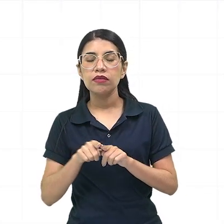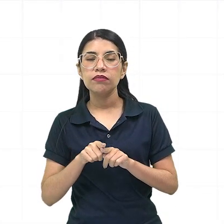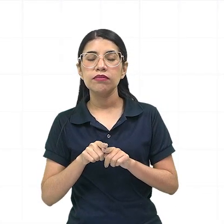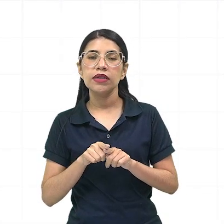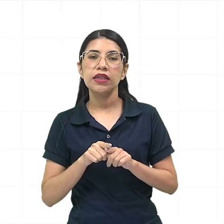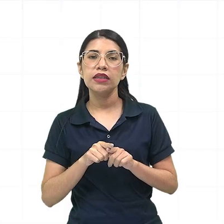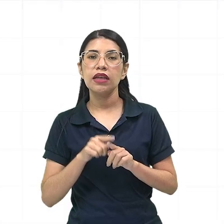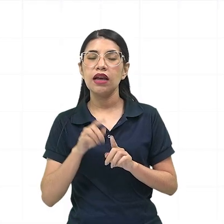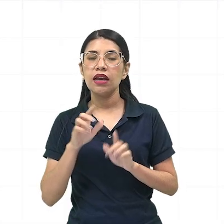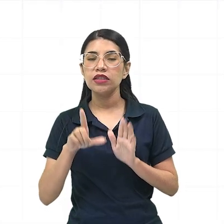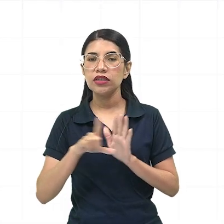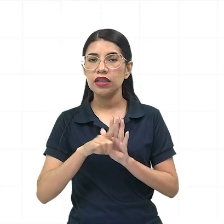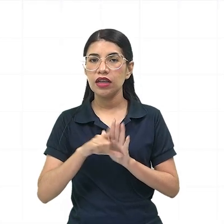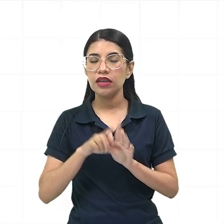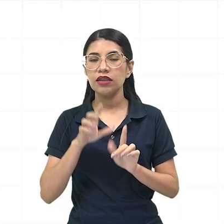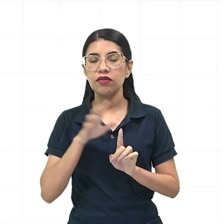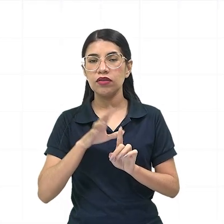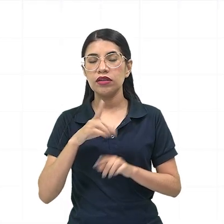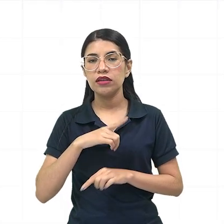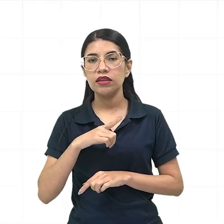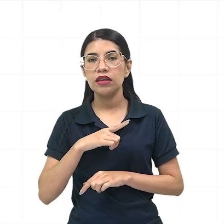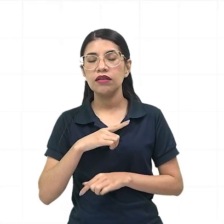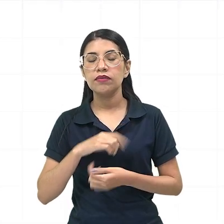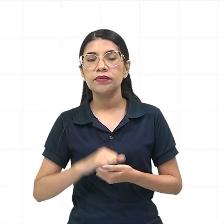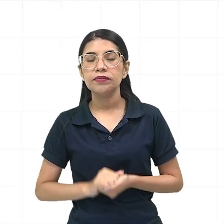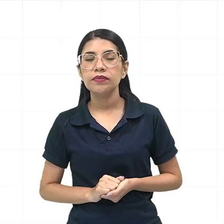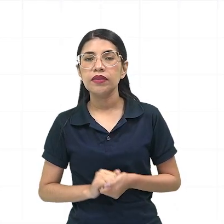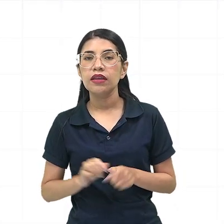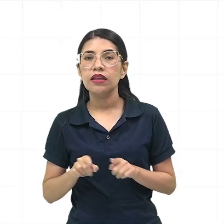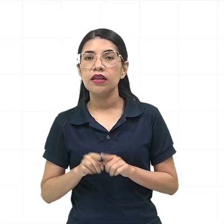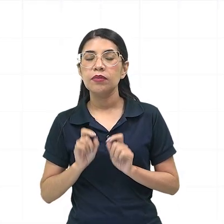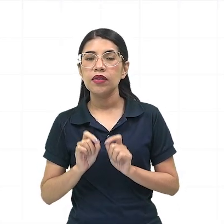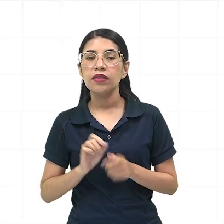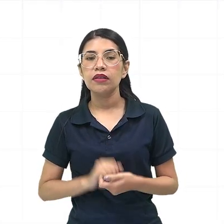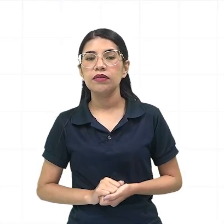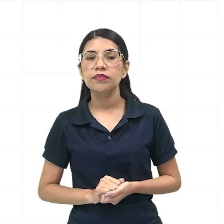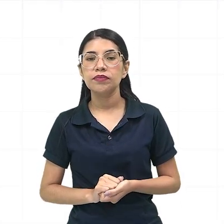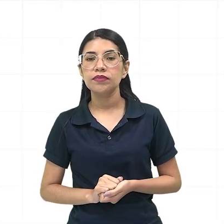legislação ou na gestão pública. E é também chamado de Estado